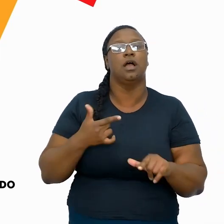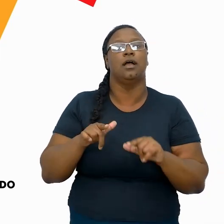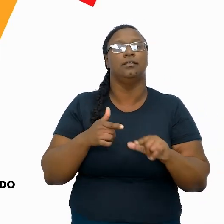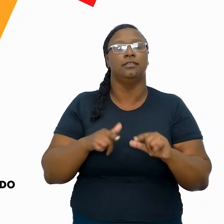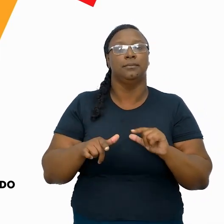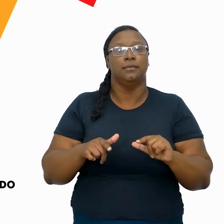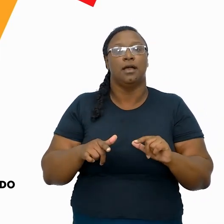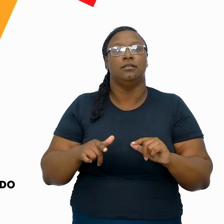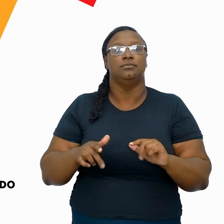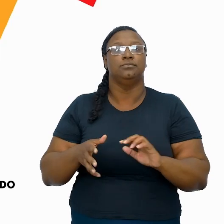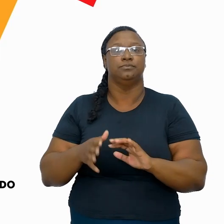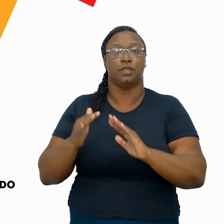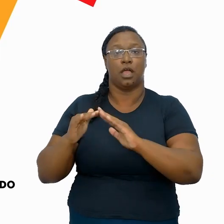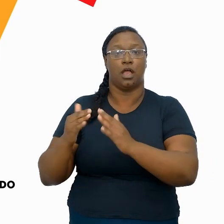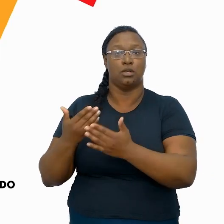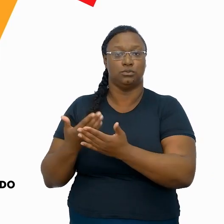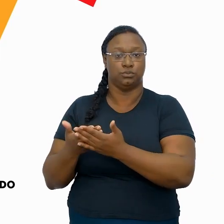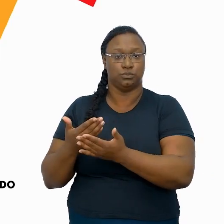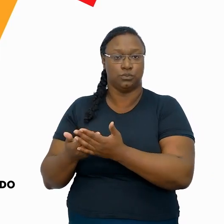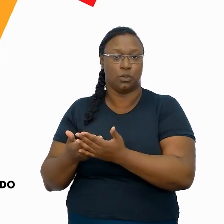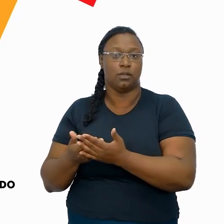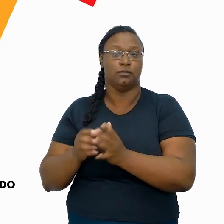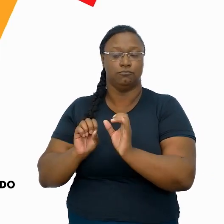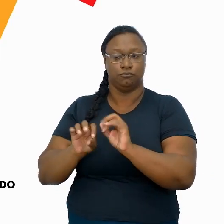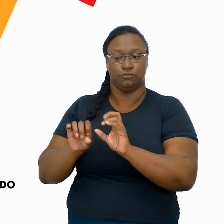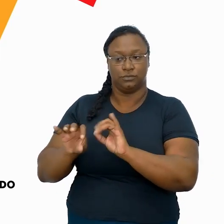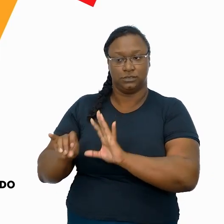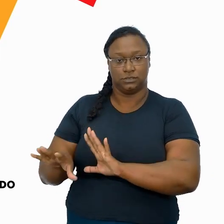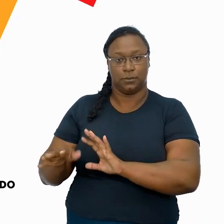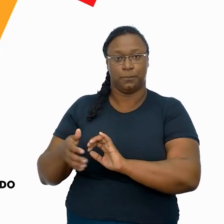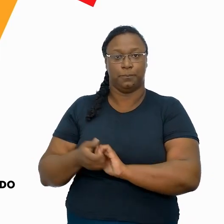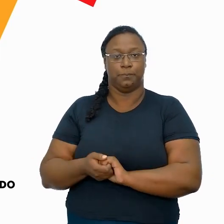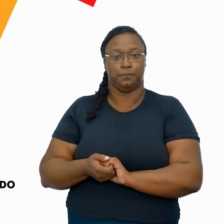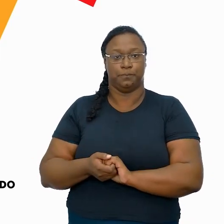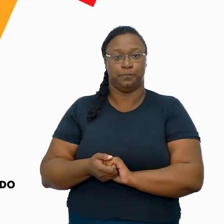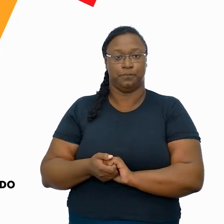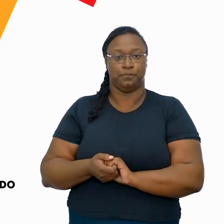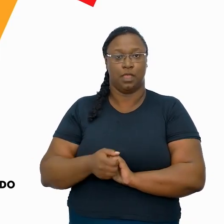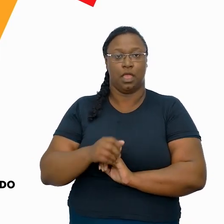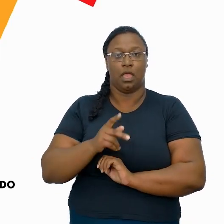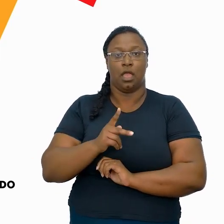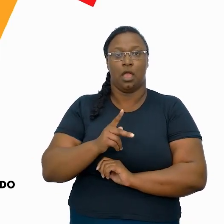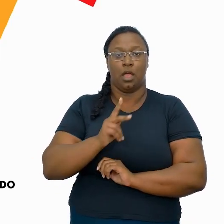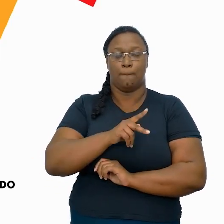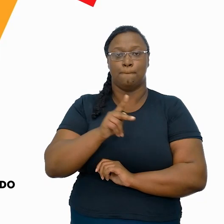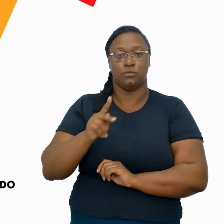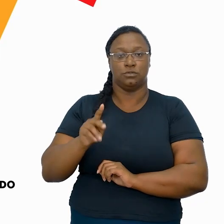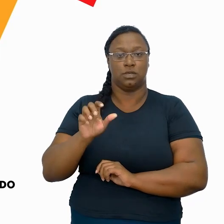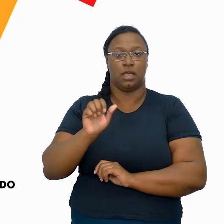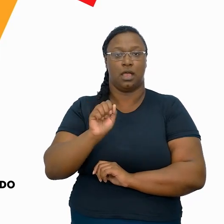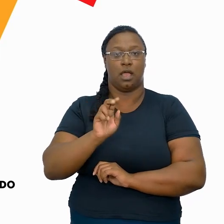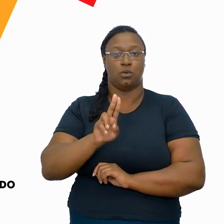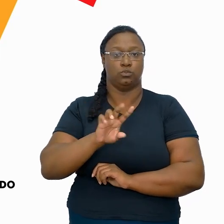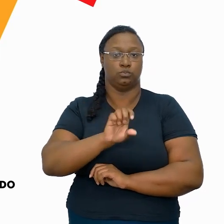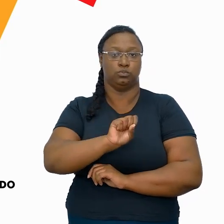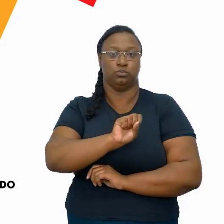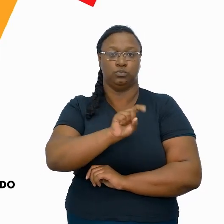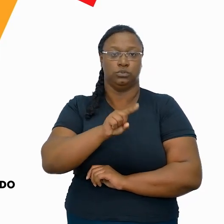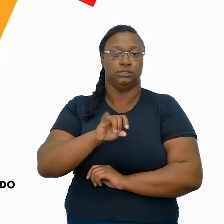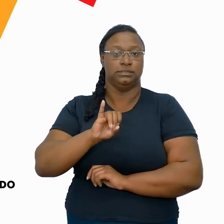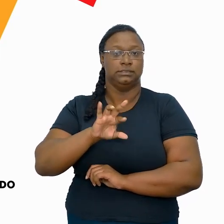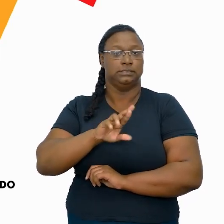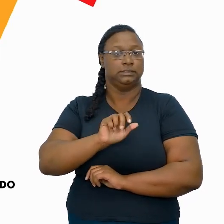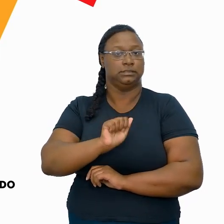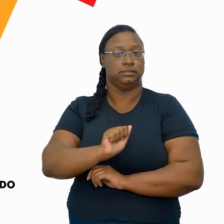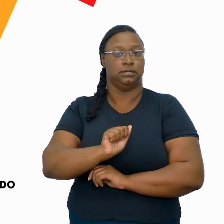na rede estadual de educação, né, na escola Professora Alzira Dias de Toledo Pisa,